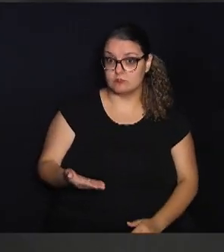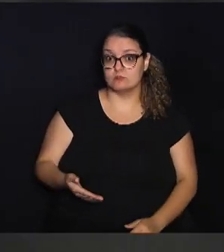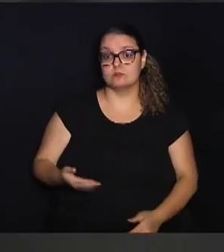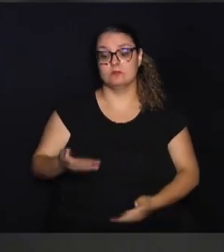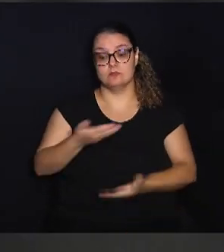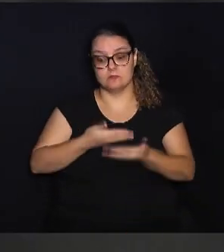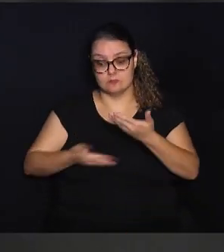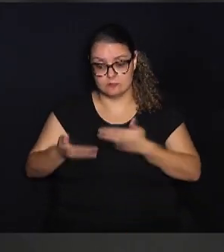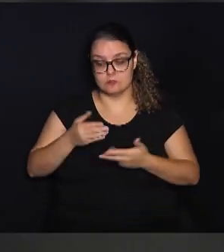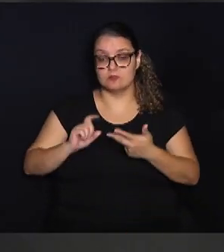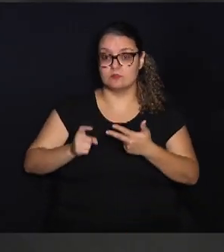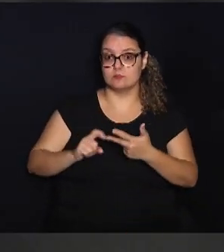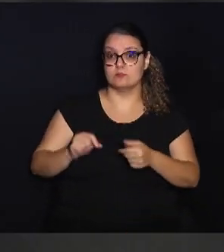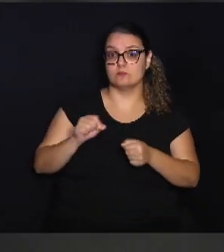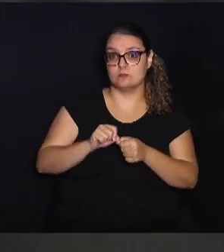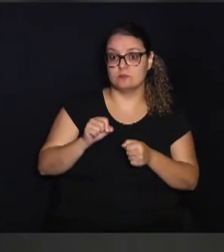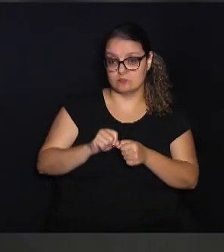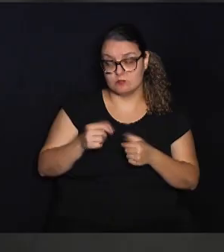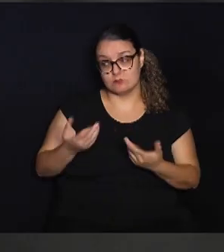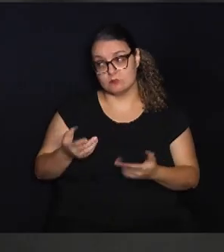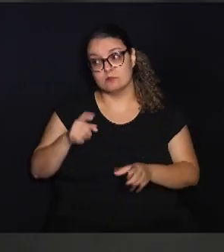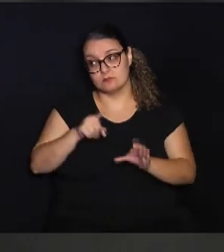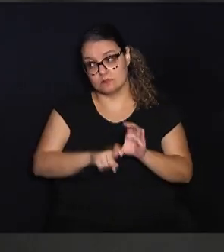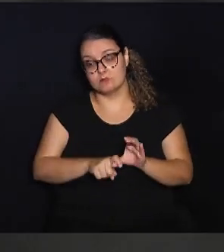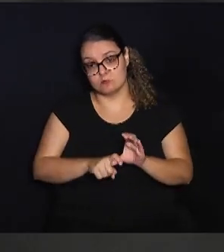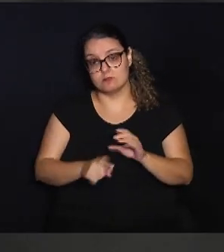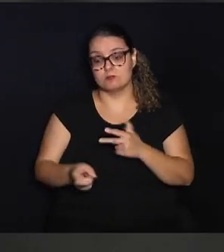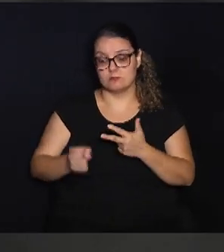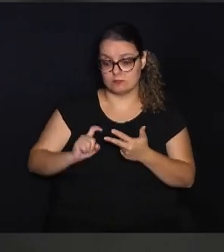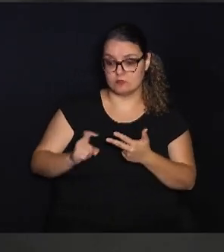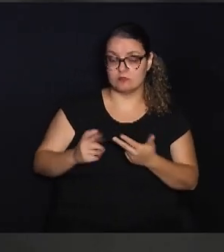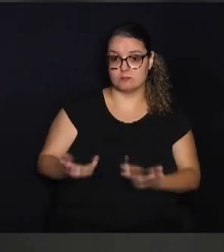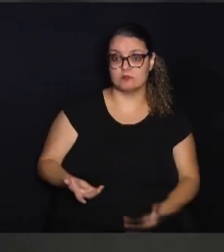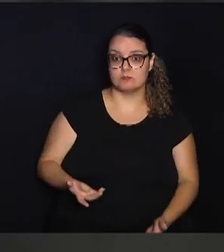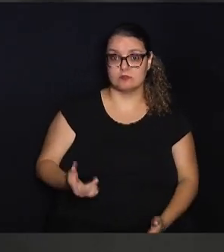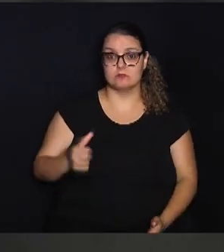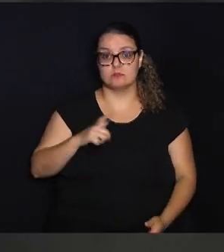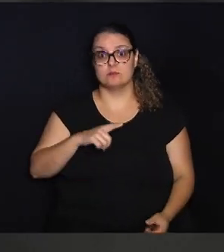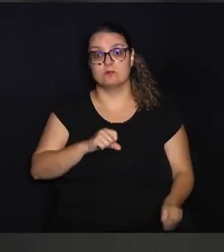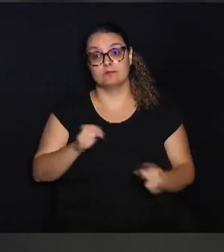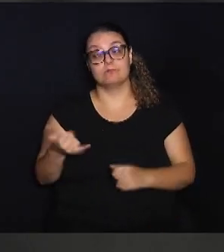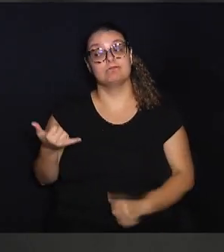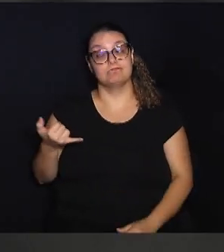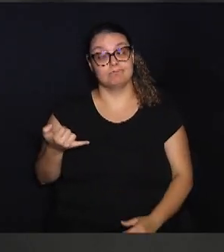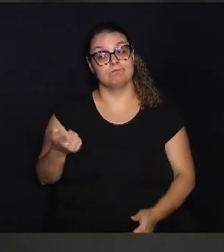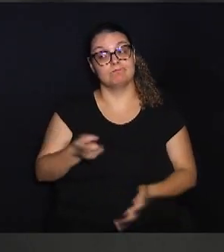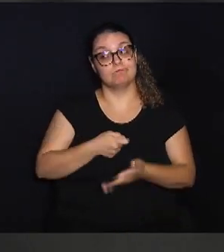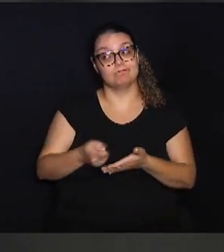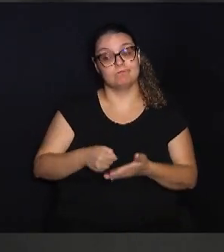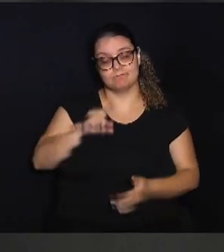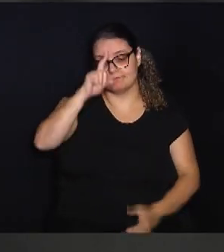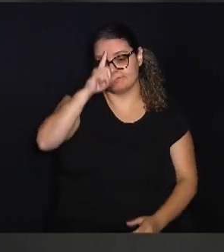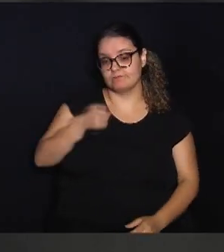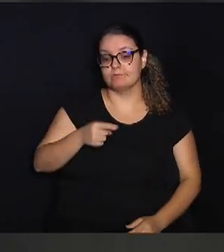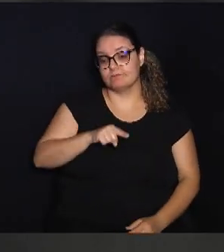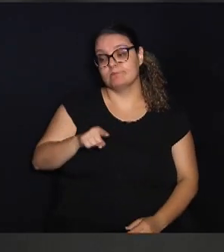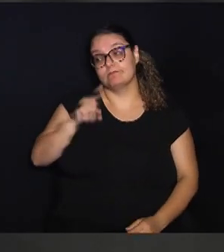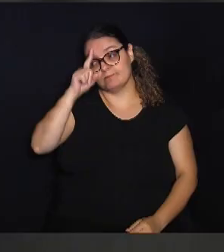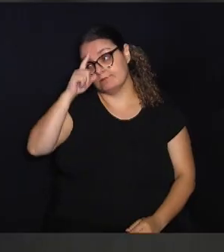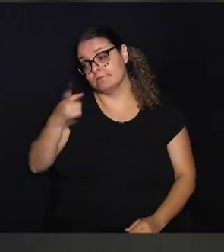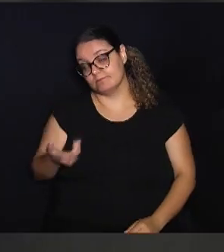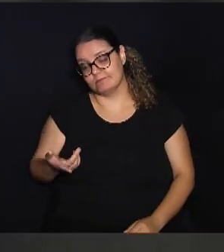mas para realizar mesmo depende do executivo, né? De aquele que tem o poder da caneta na mão. E a gente vê que o sistema é